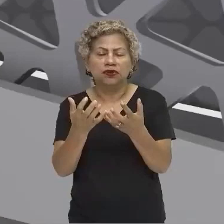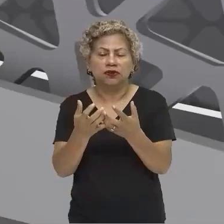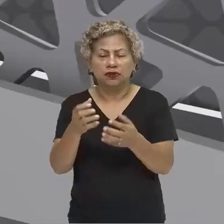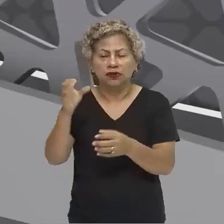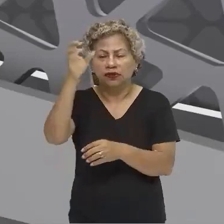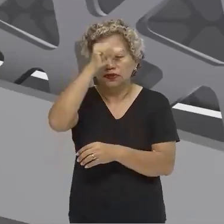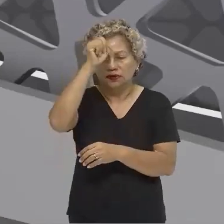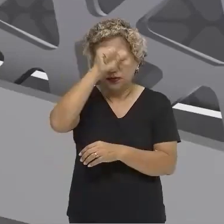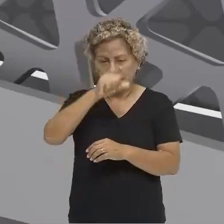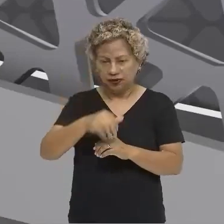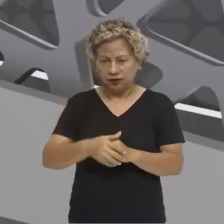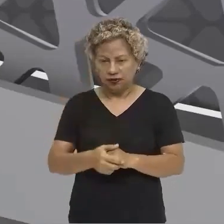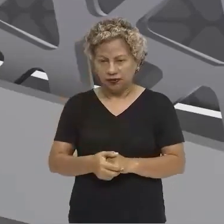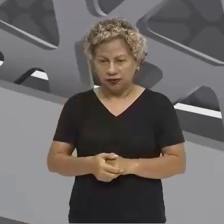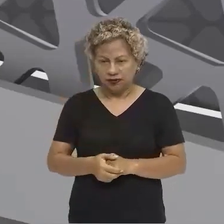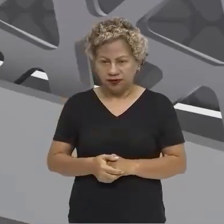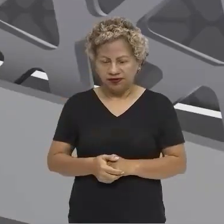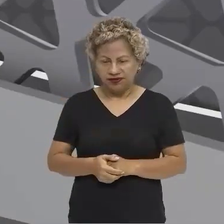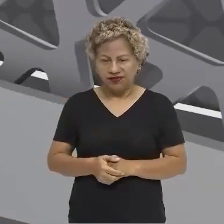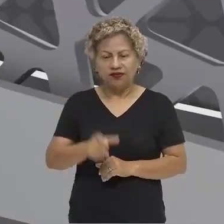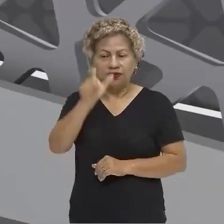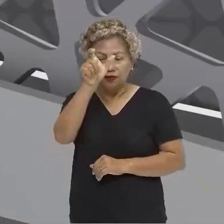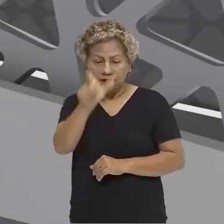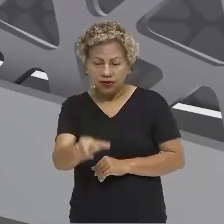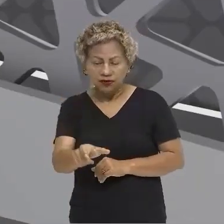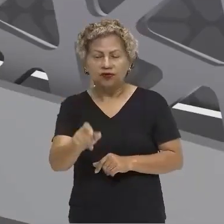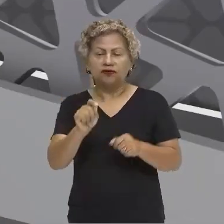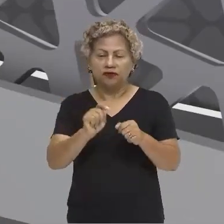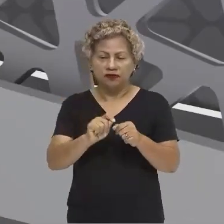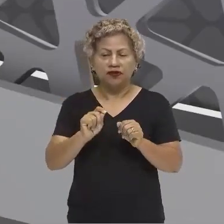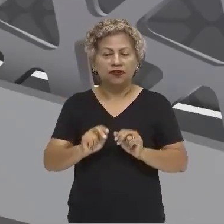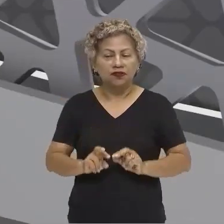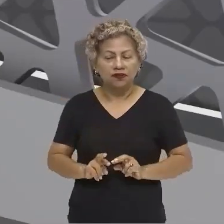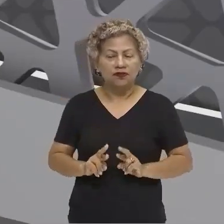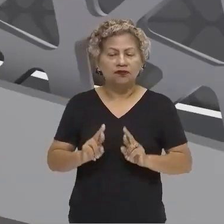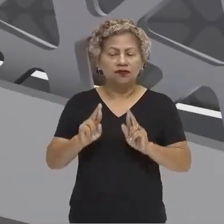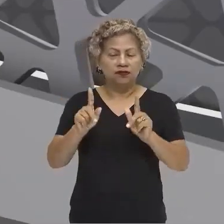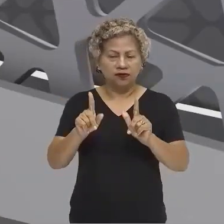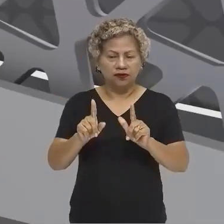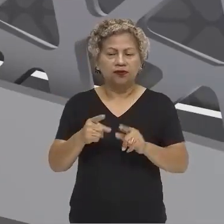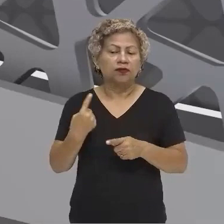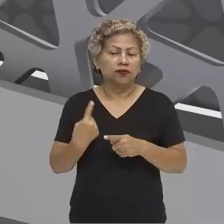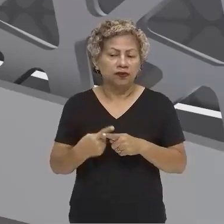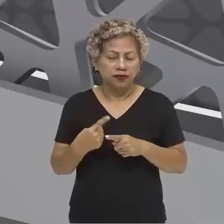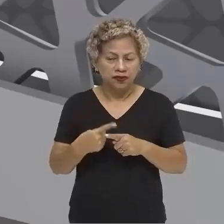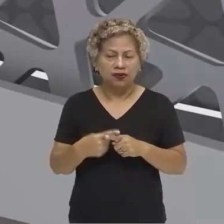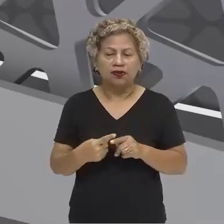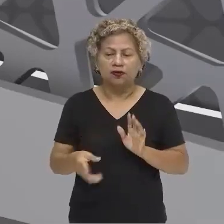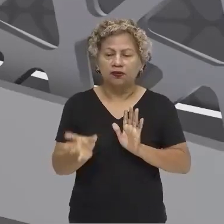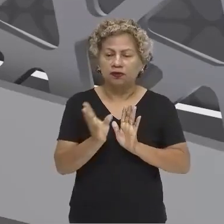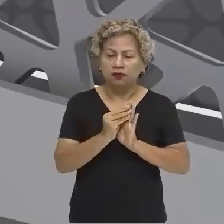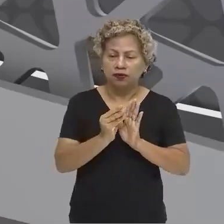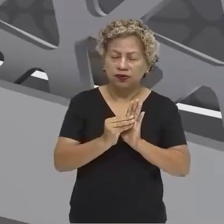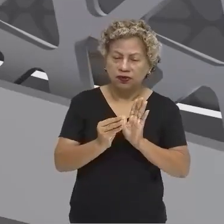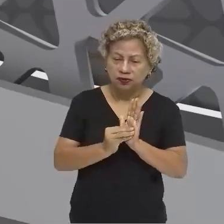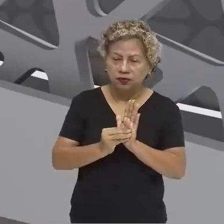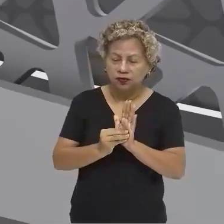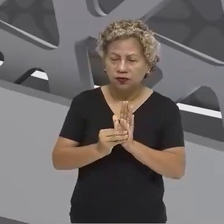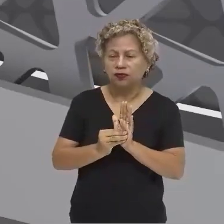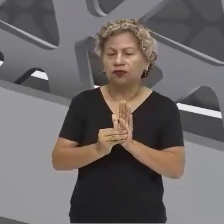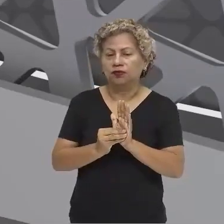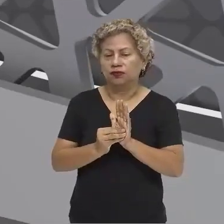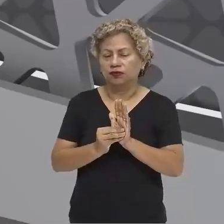o protagonismo de querer fazer o diferencial. Tá? Porque o conteúdo que é passado aqui é um